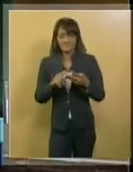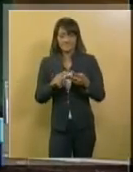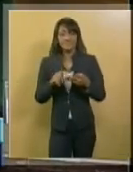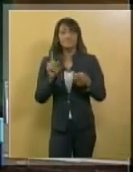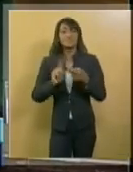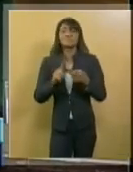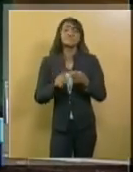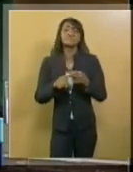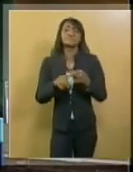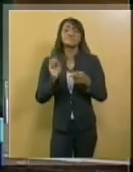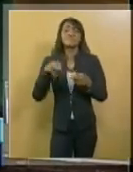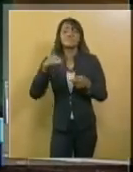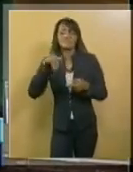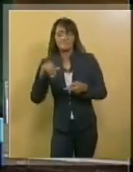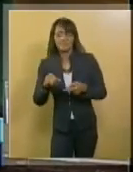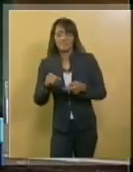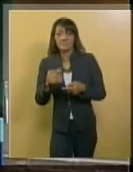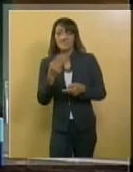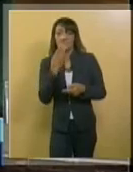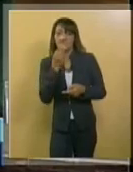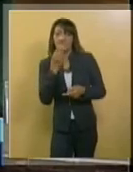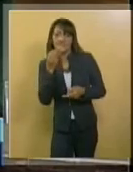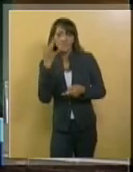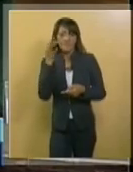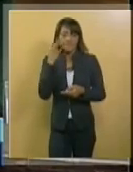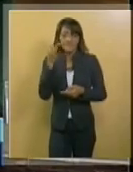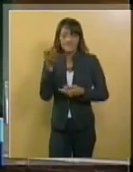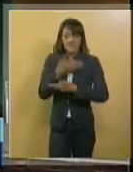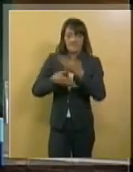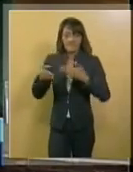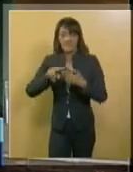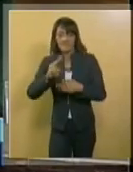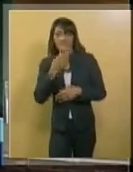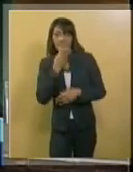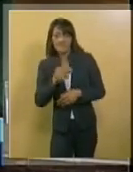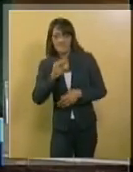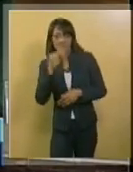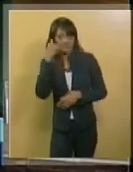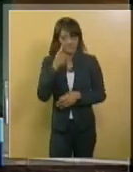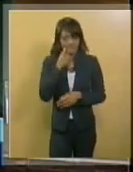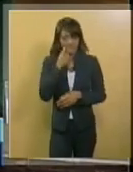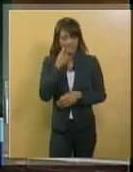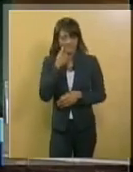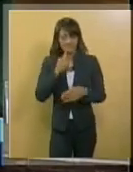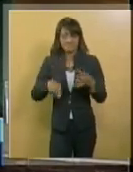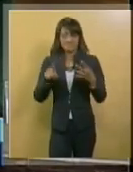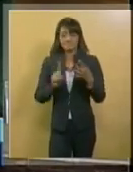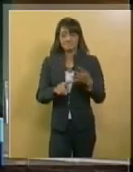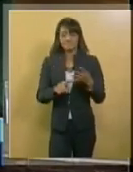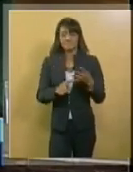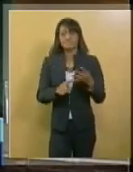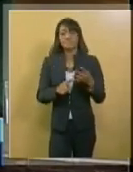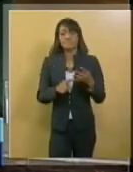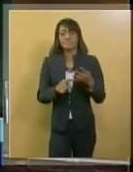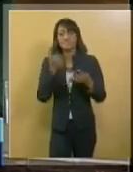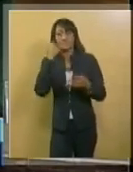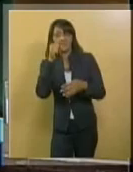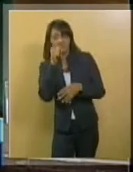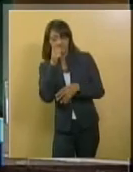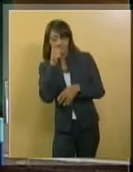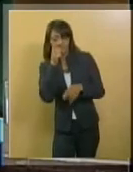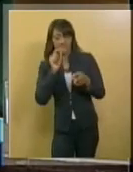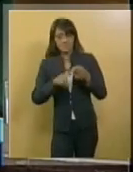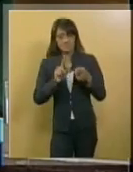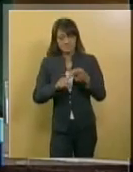transmissão via sêmen, no caso do macho, para a fêmea ou para o seu parceiro, e da fêmea, da mãe, para a prole via